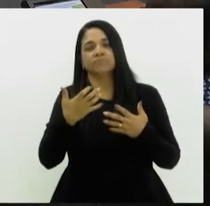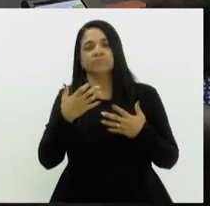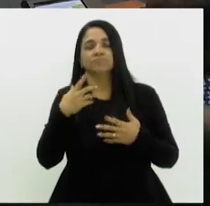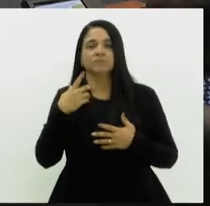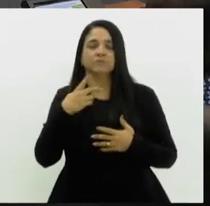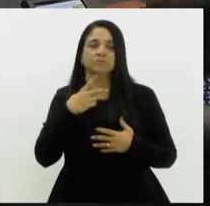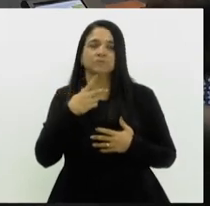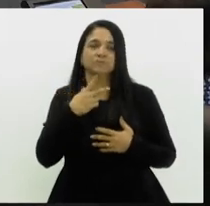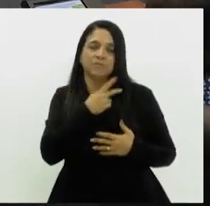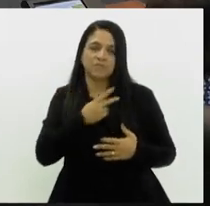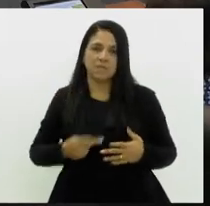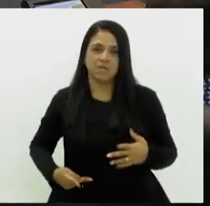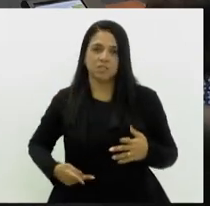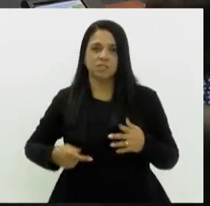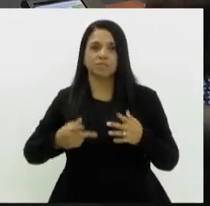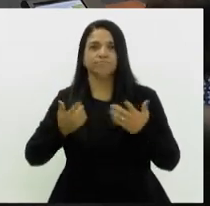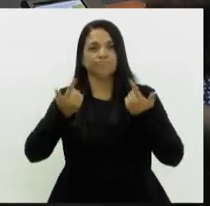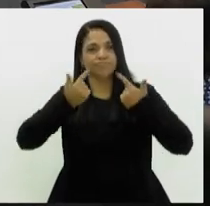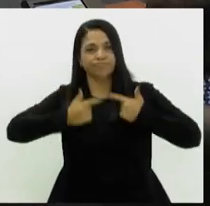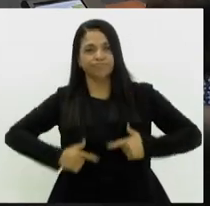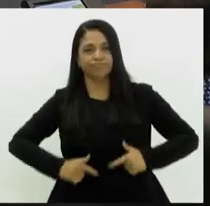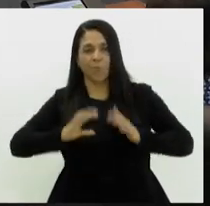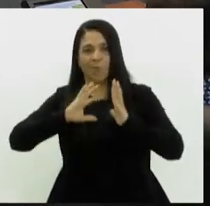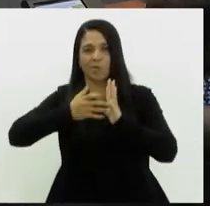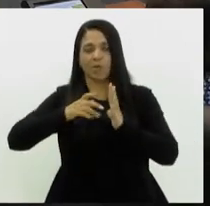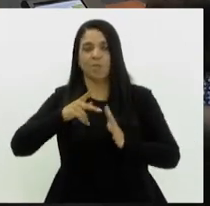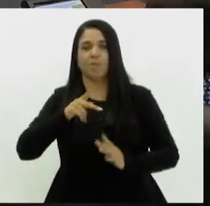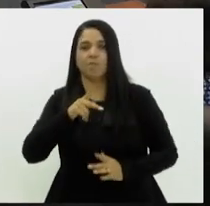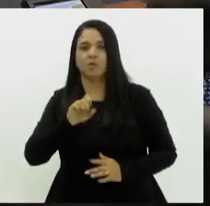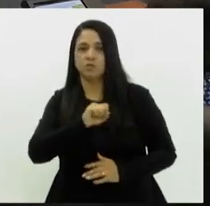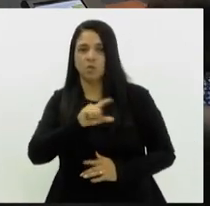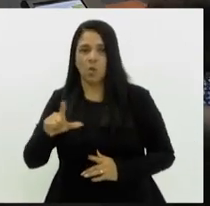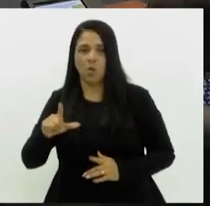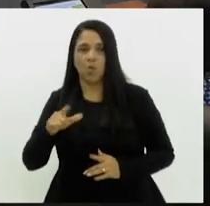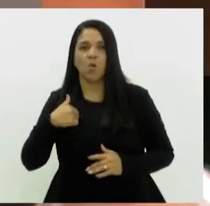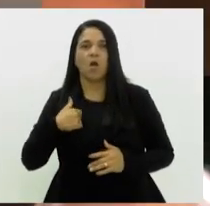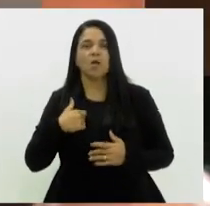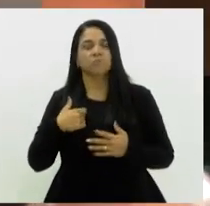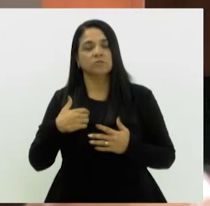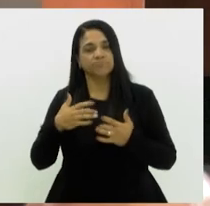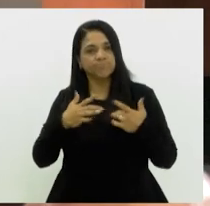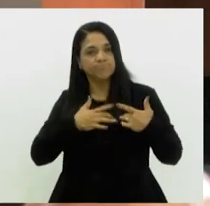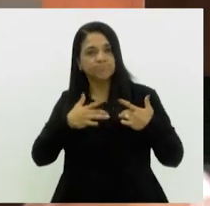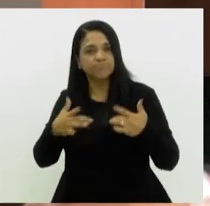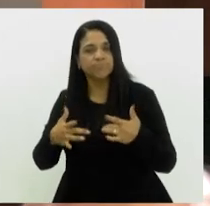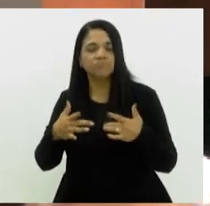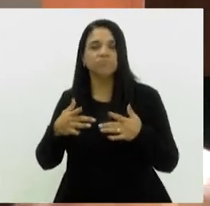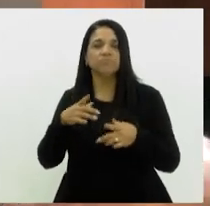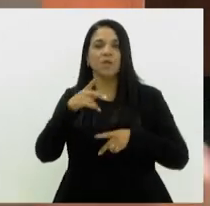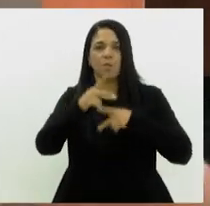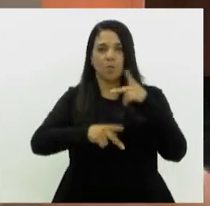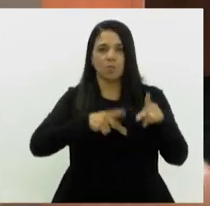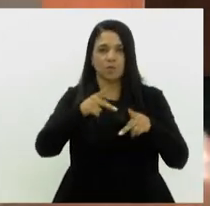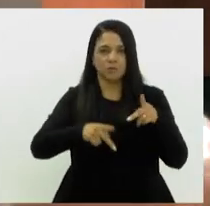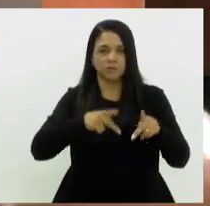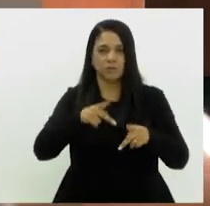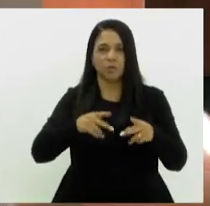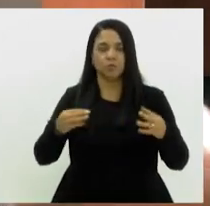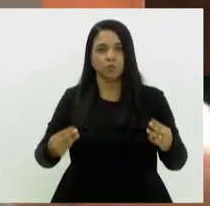projeto. Nós somos solidários historicamente ao povo judeu que sofreu uma das